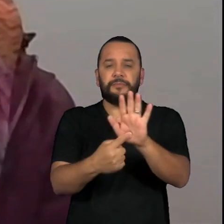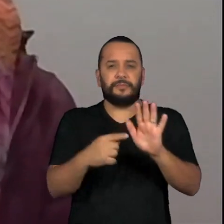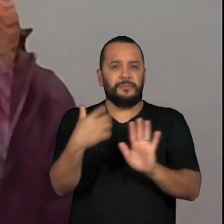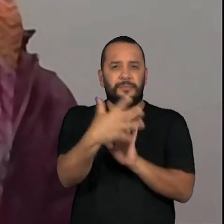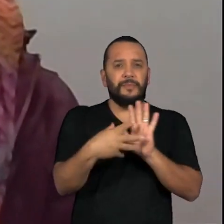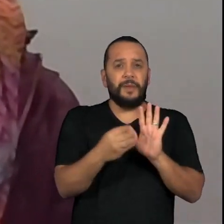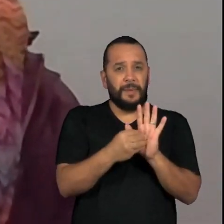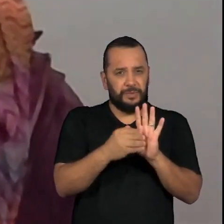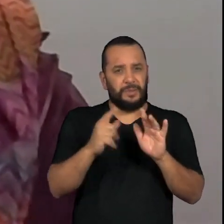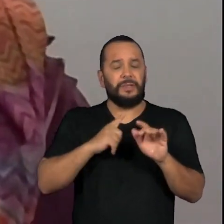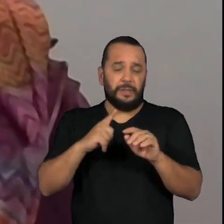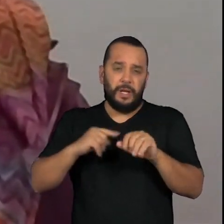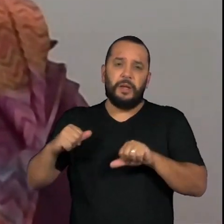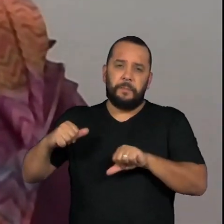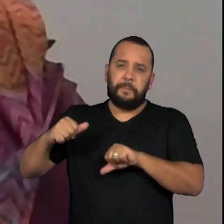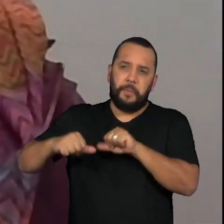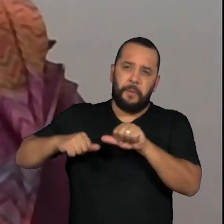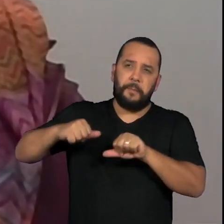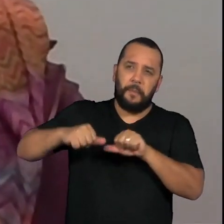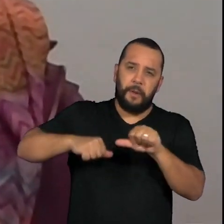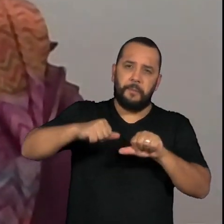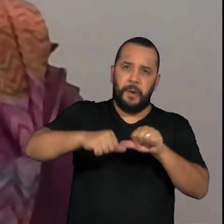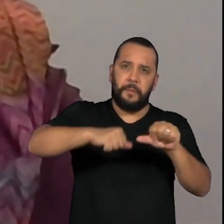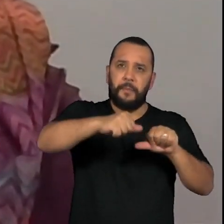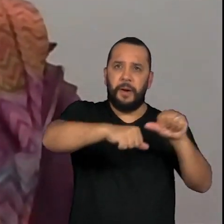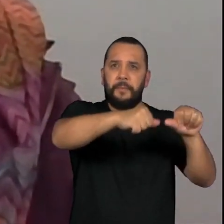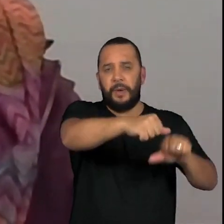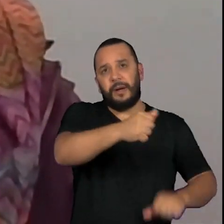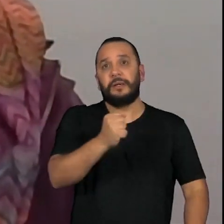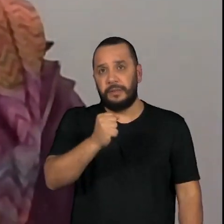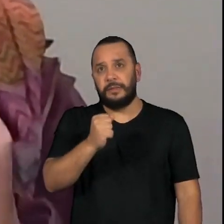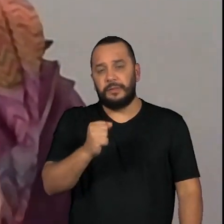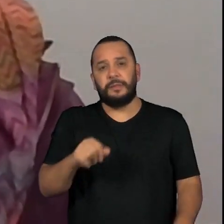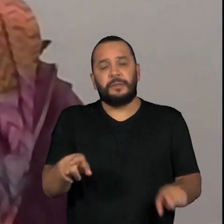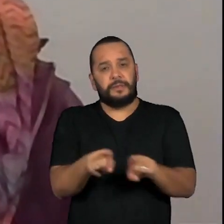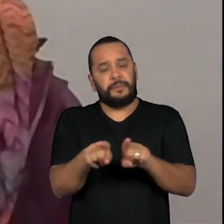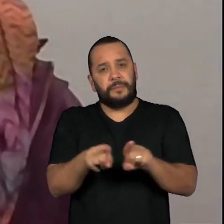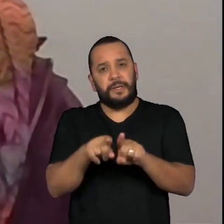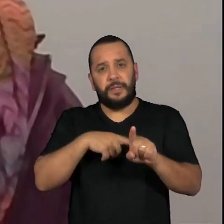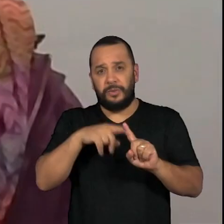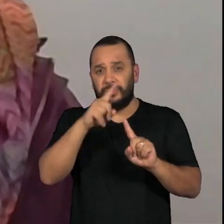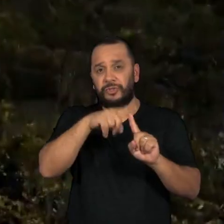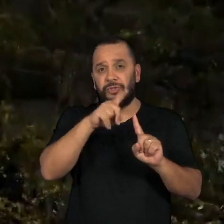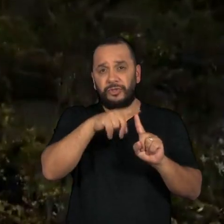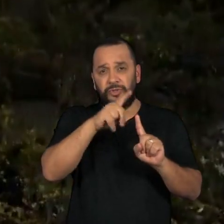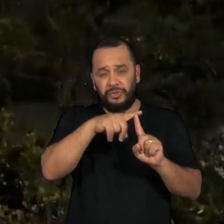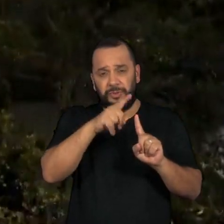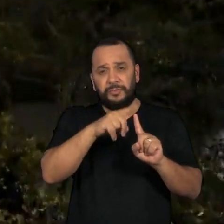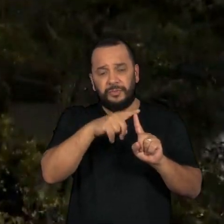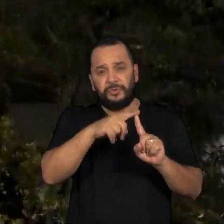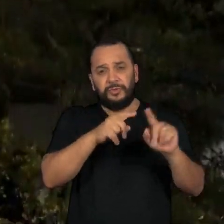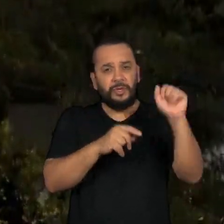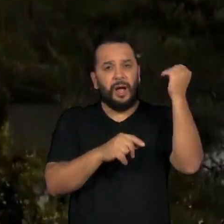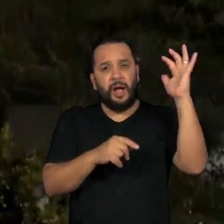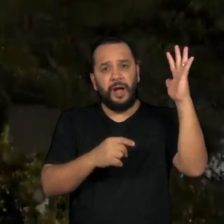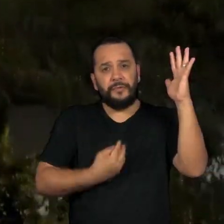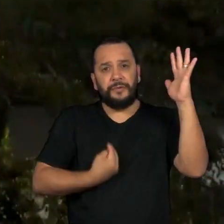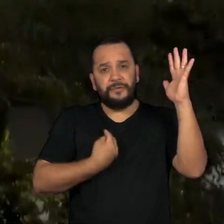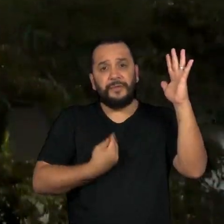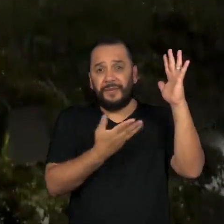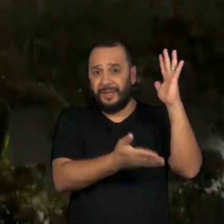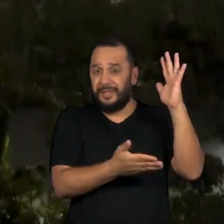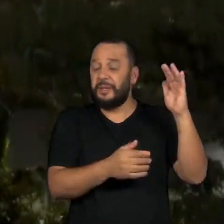se modificando. Então, ela está modificando o tipo de planta que sobrevive ali. É como se a gente